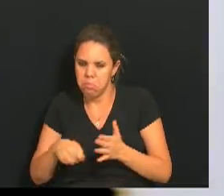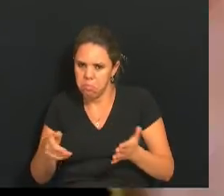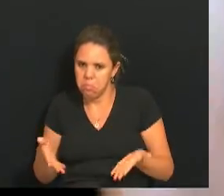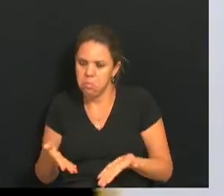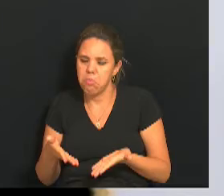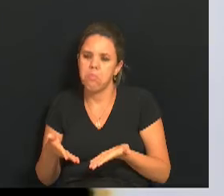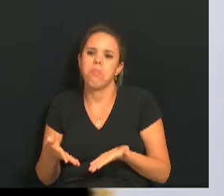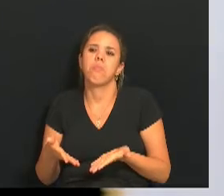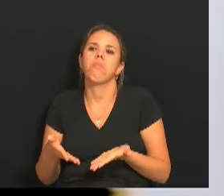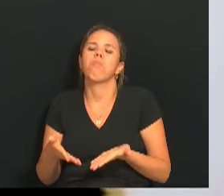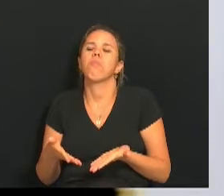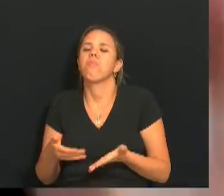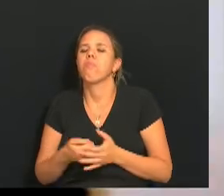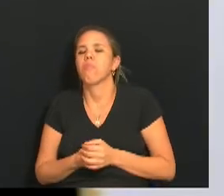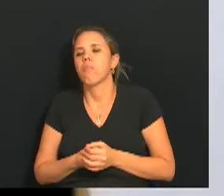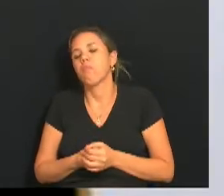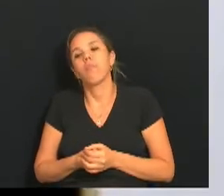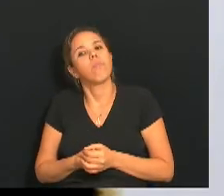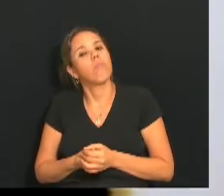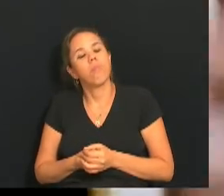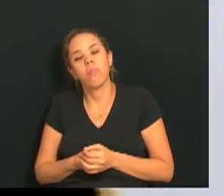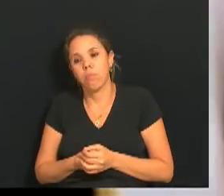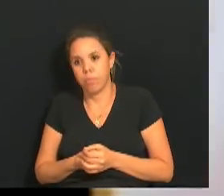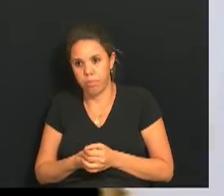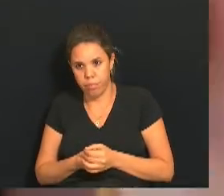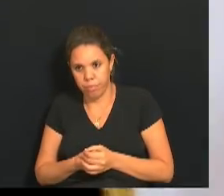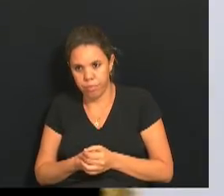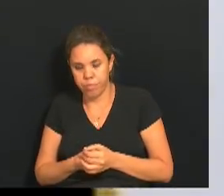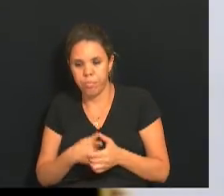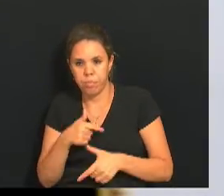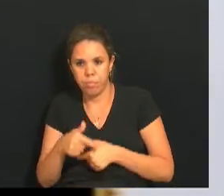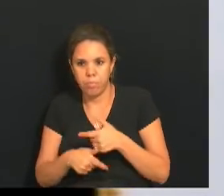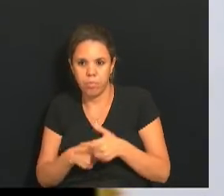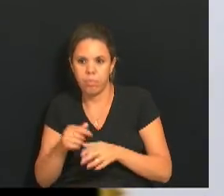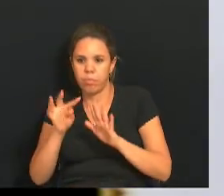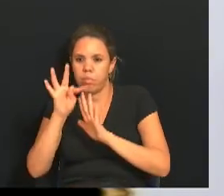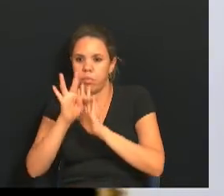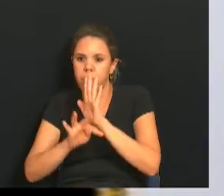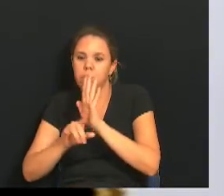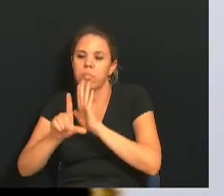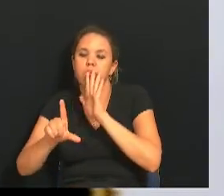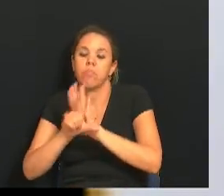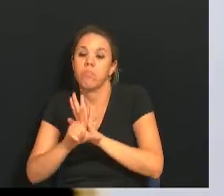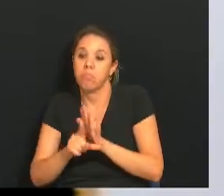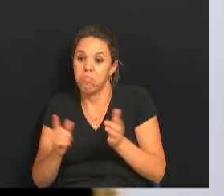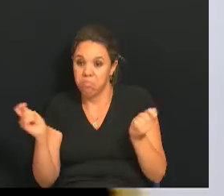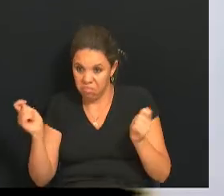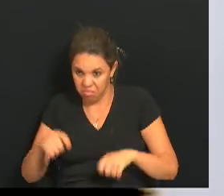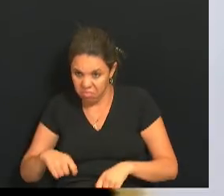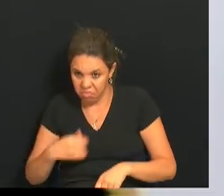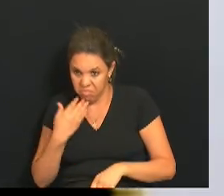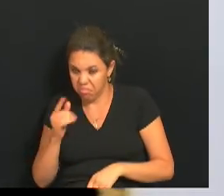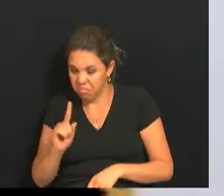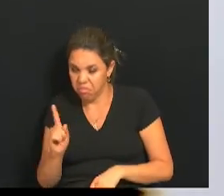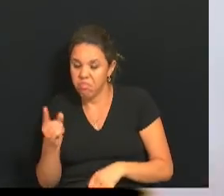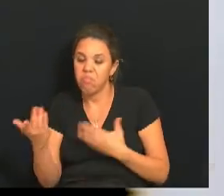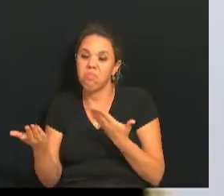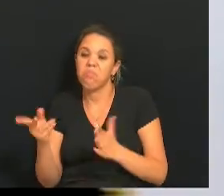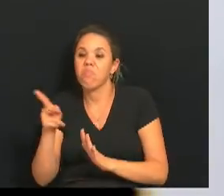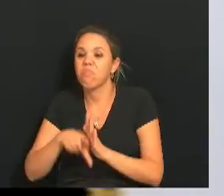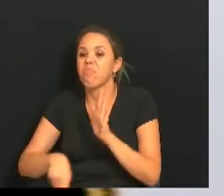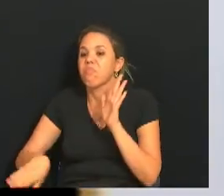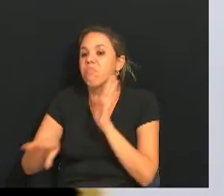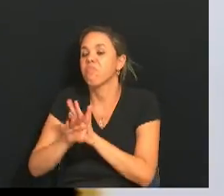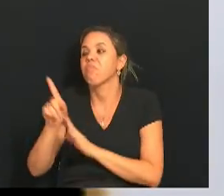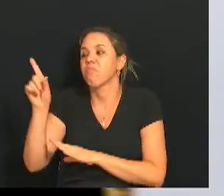nos dedicar para poder fazer um texto de lei, um projeto que vai chegar lá e vai